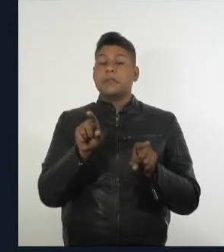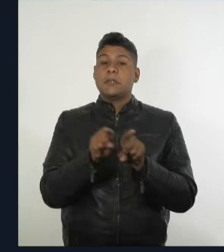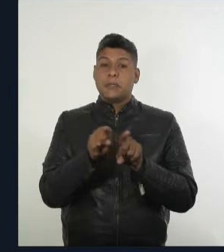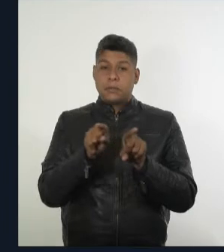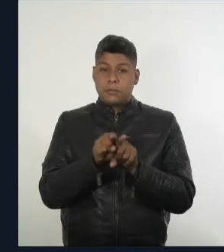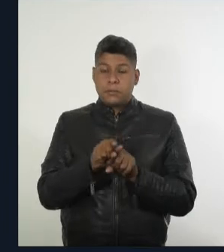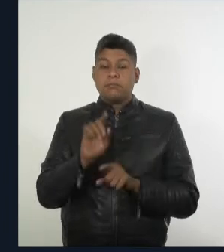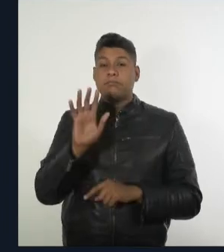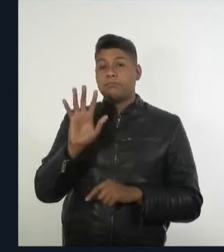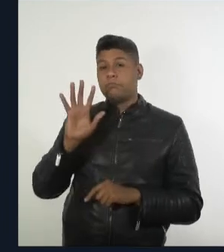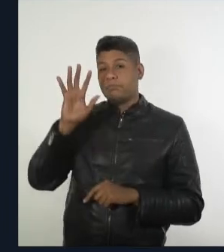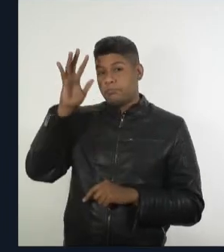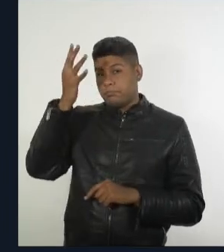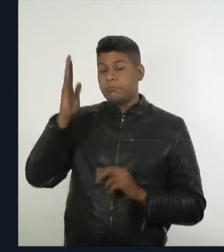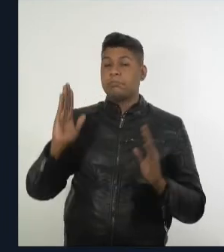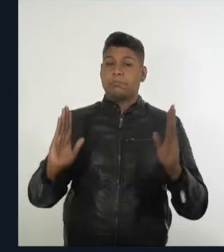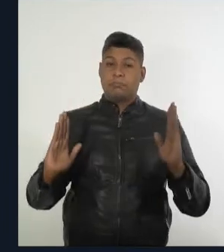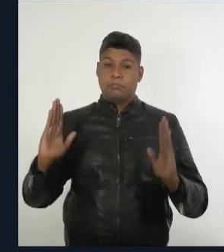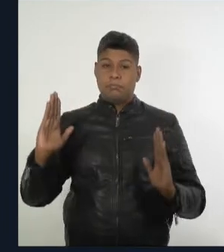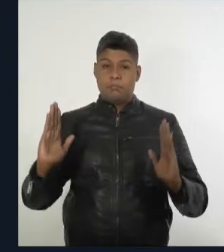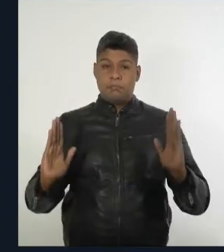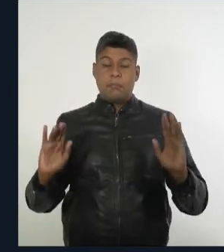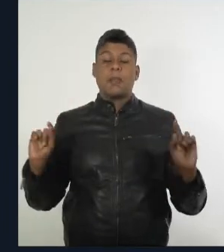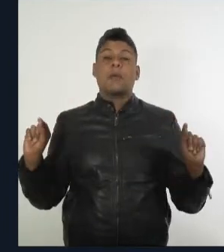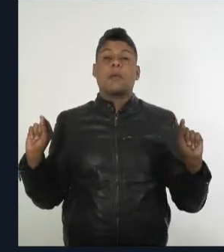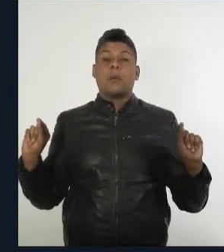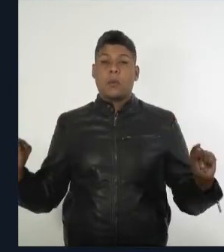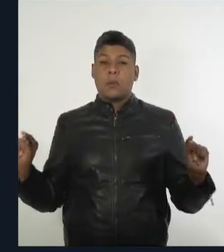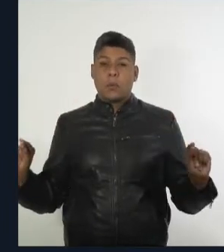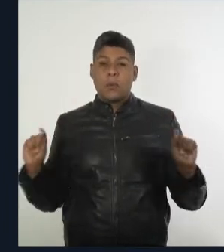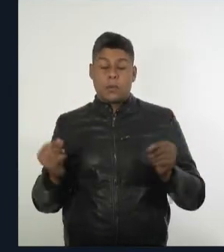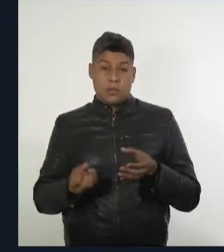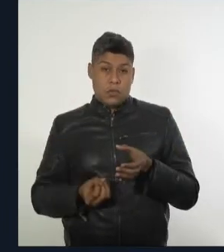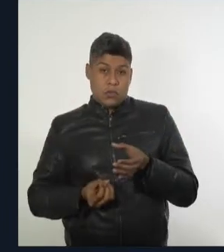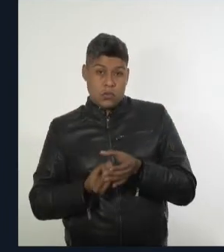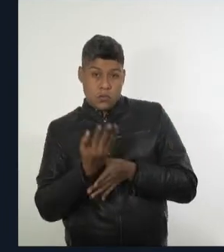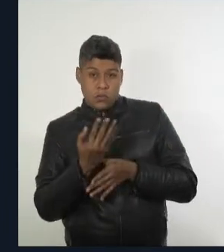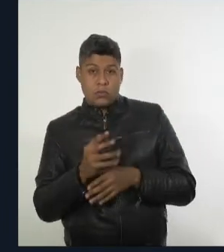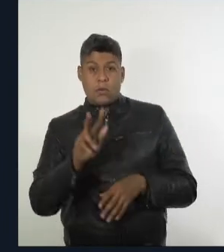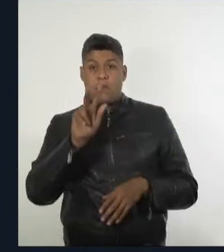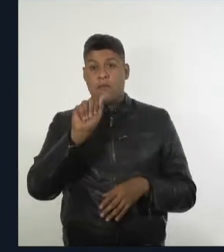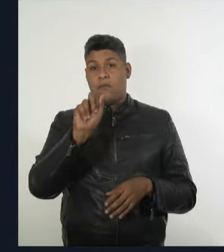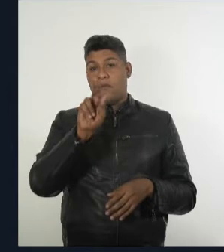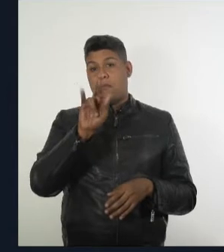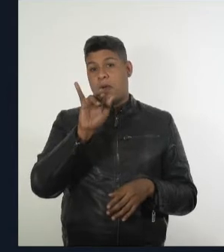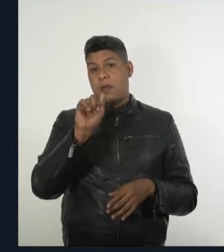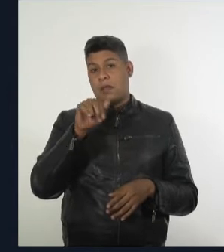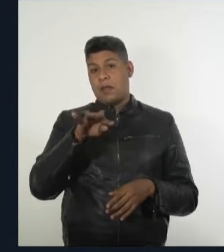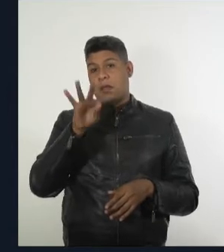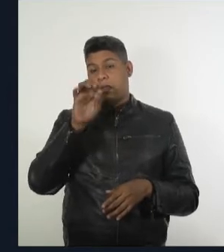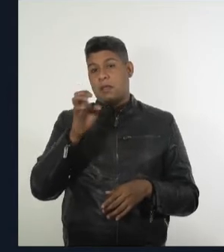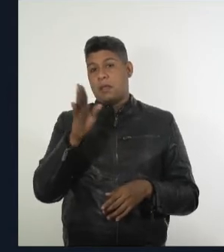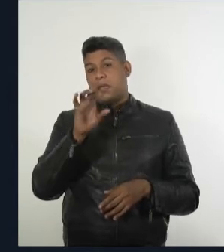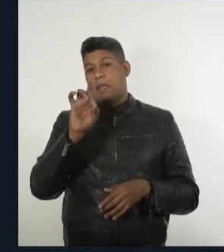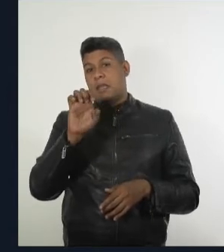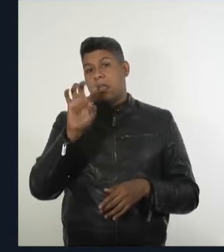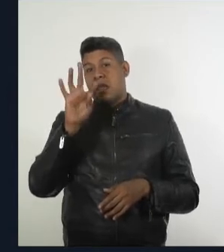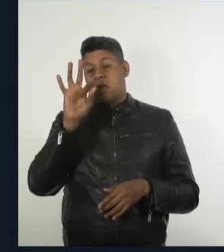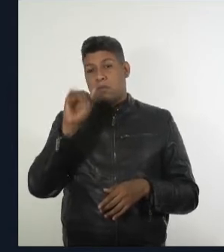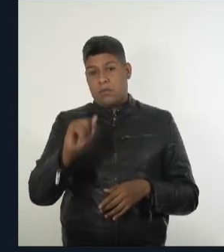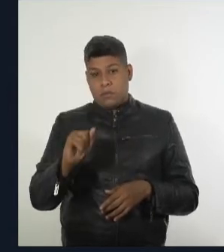Também foram realizadas nesse período, com o surgimento da variante Delta,